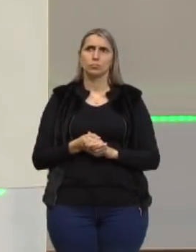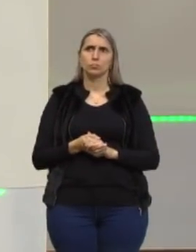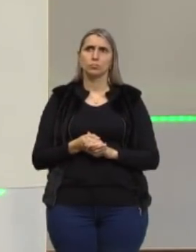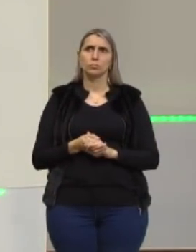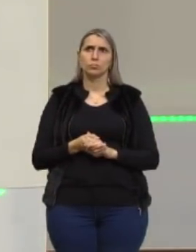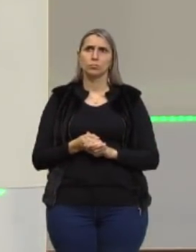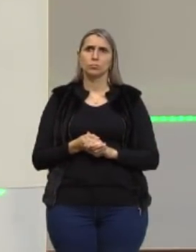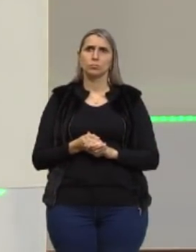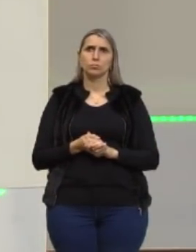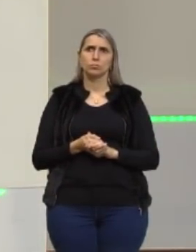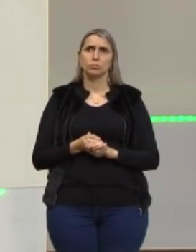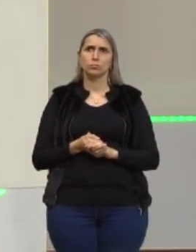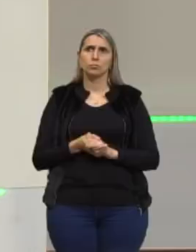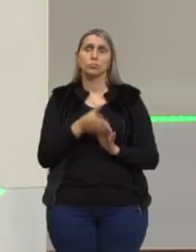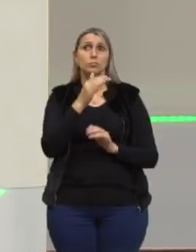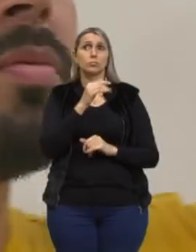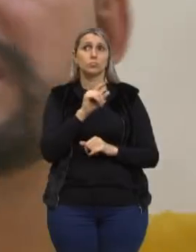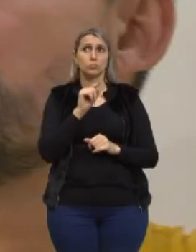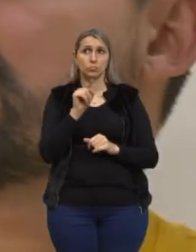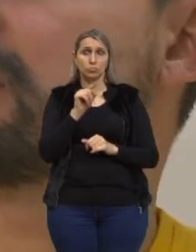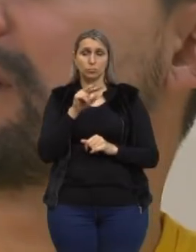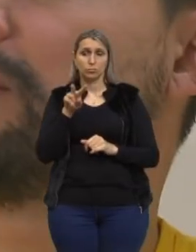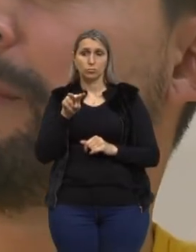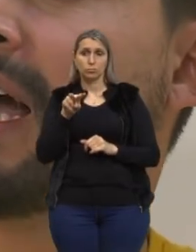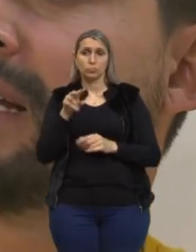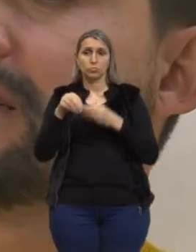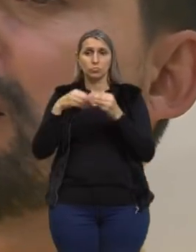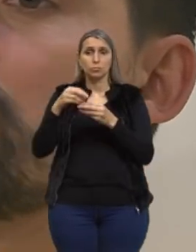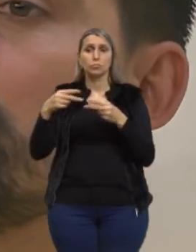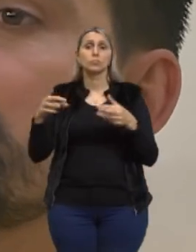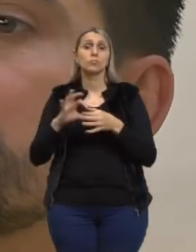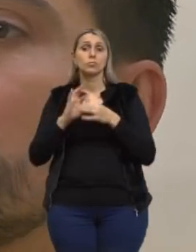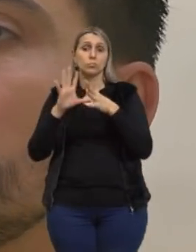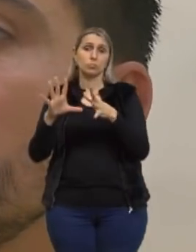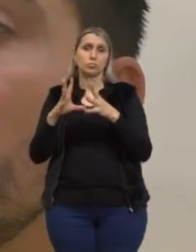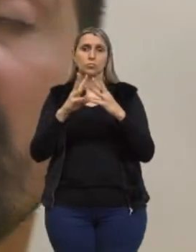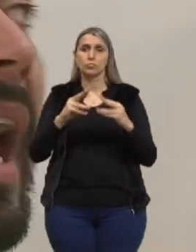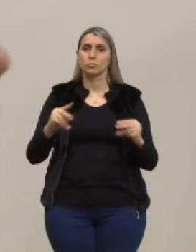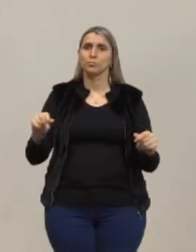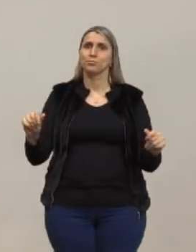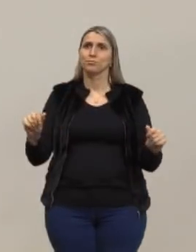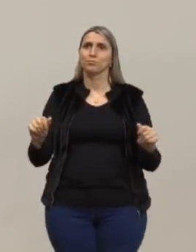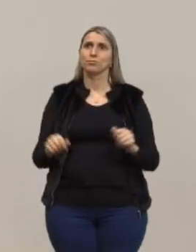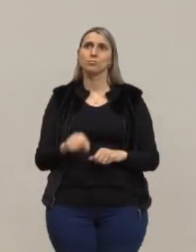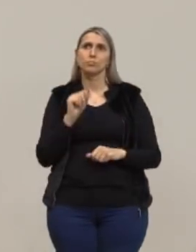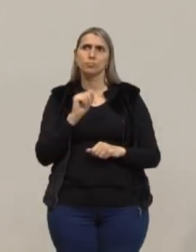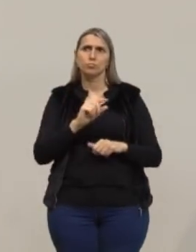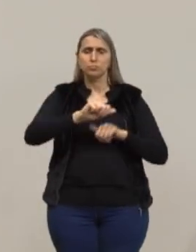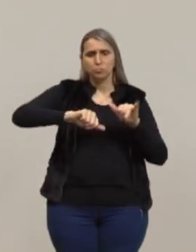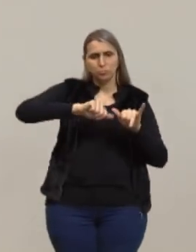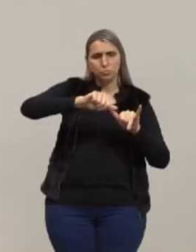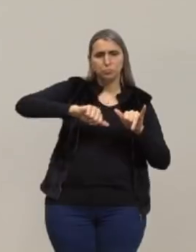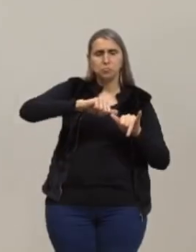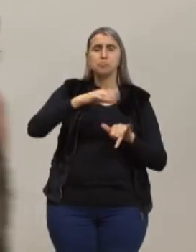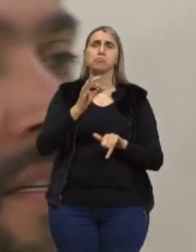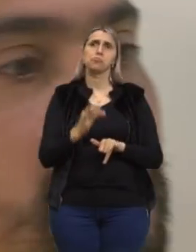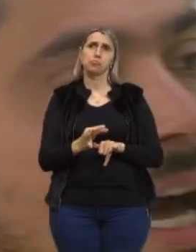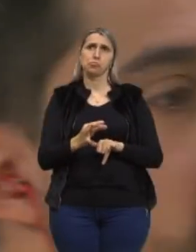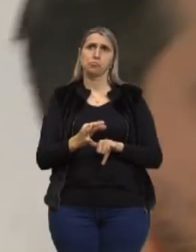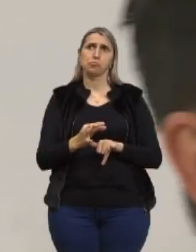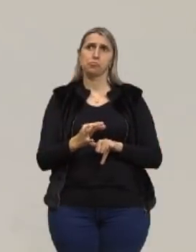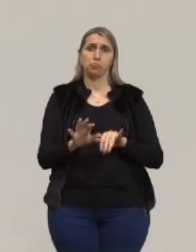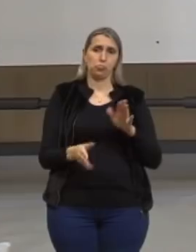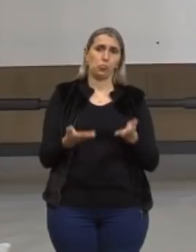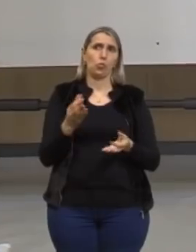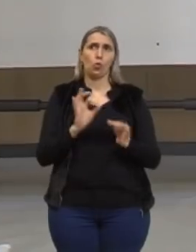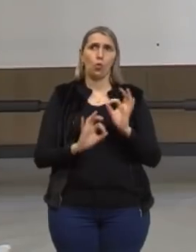é o ah desculpa essas duas substâncias que são liberados na decomposição essa reação perfeitamente